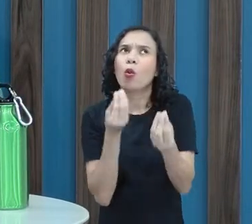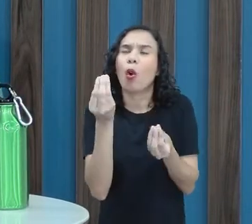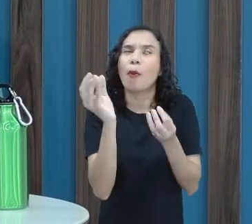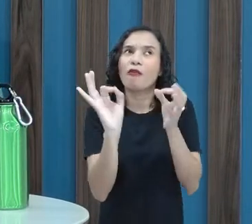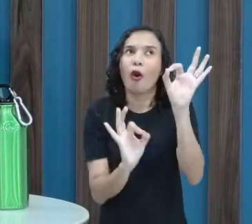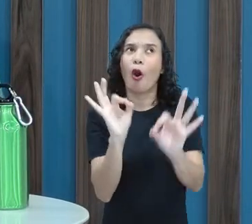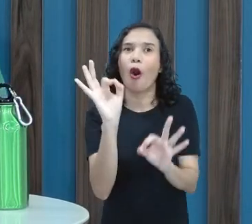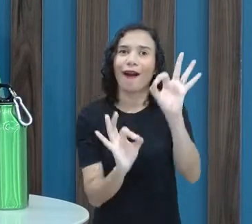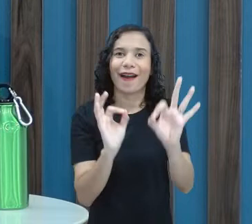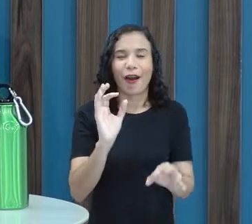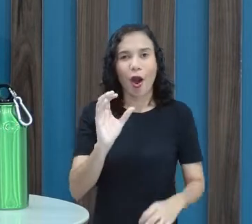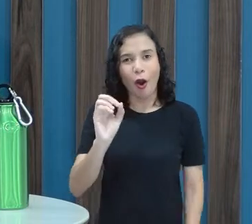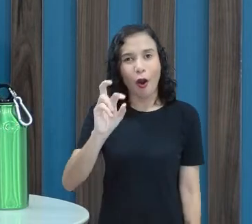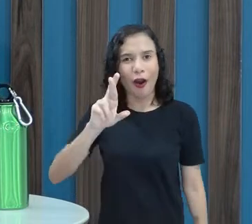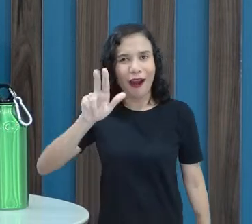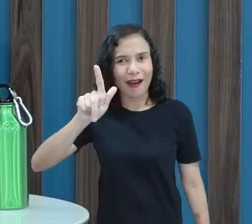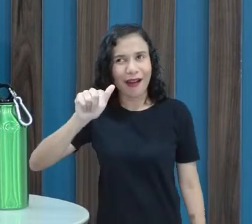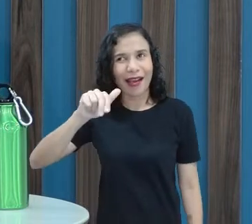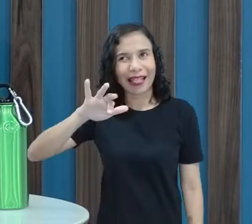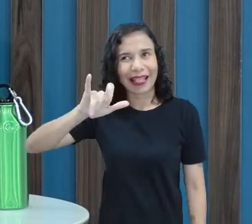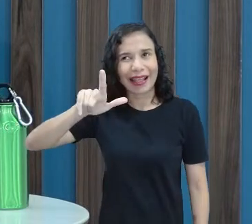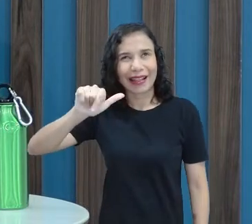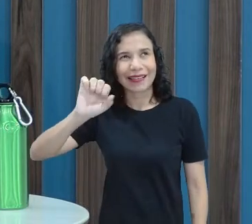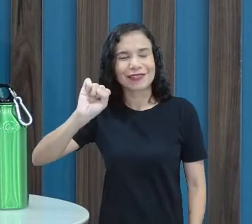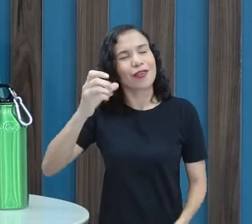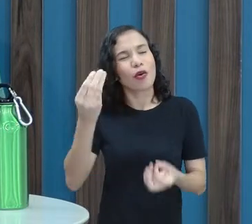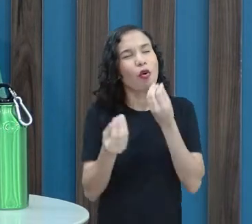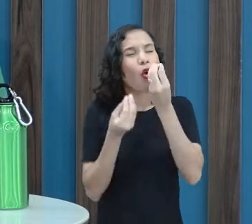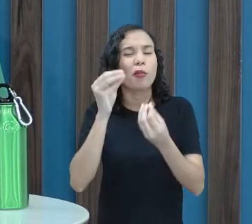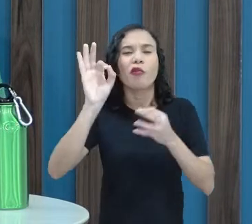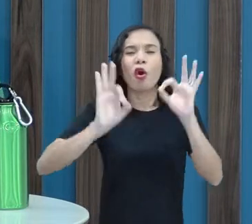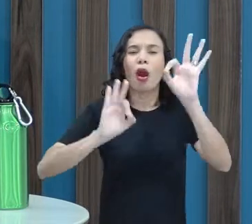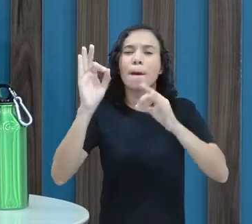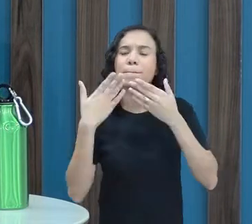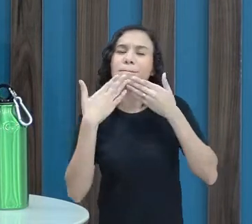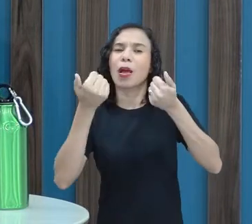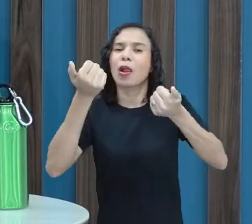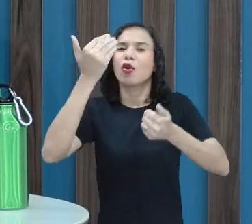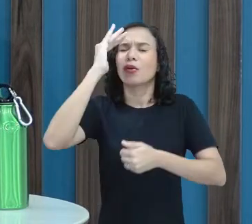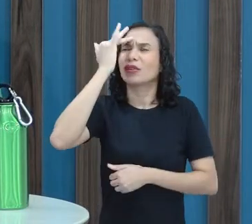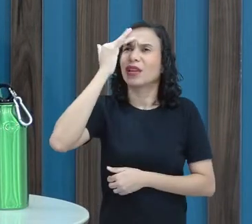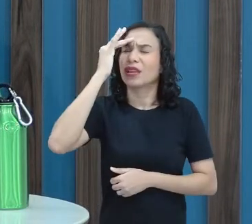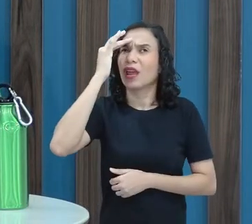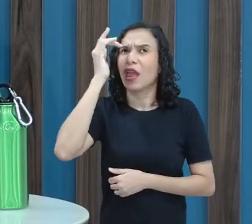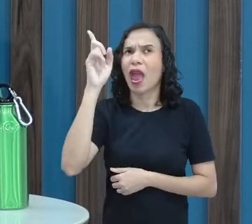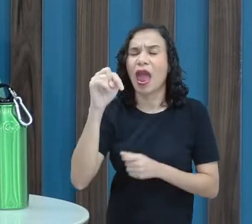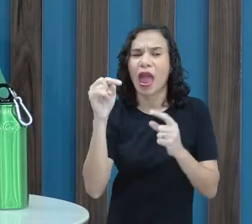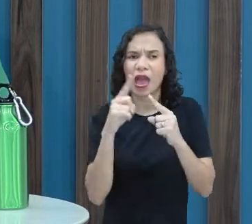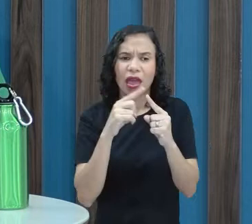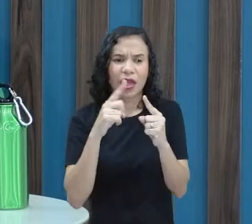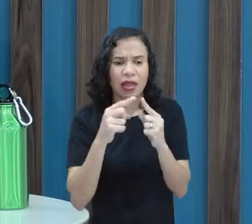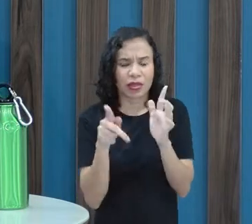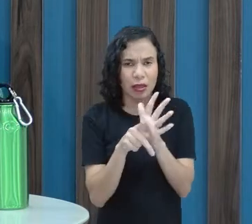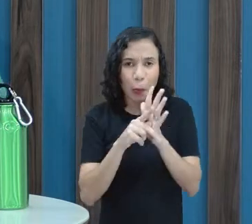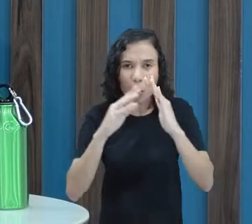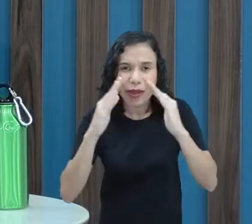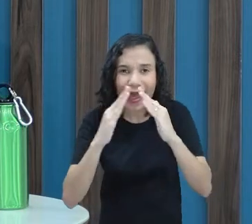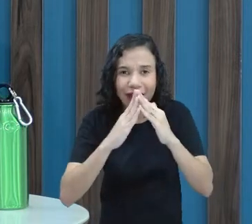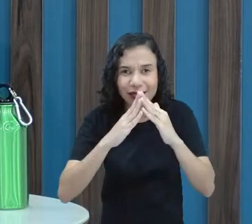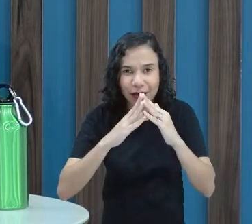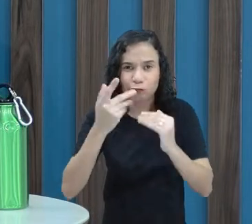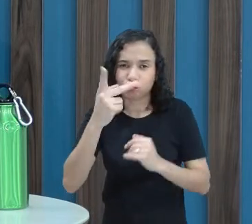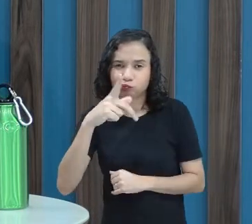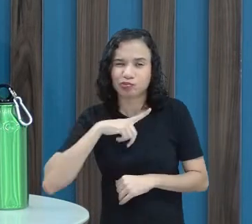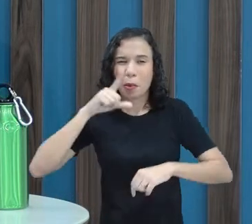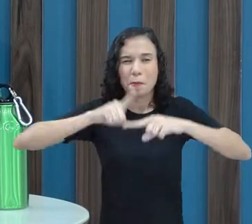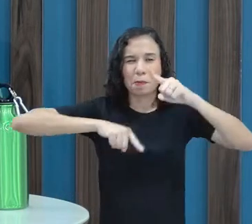nome organelas aí, né? É. Como é que eu posso organizar, assim, pra entender melhor? De repente, é fazer uma maquete, né? Com em casa. certeza. Se tiver